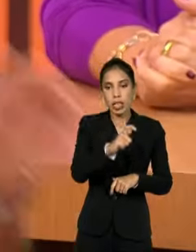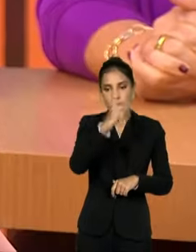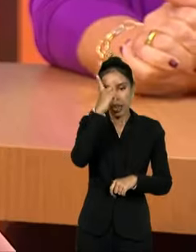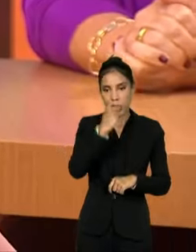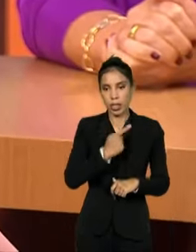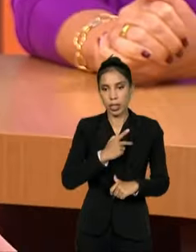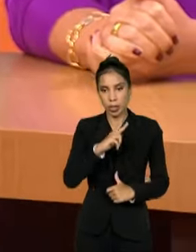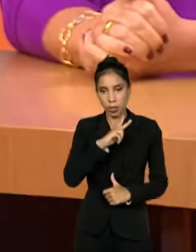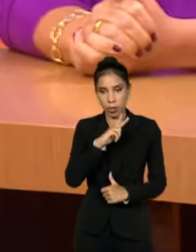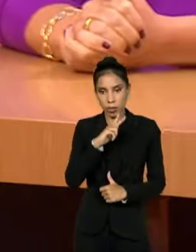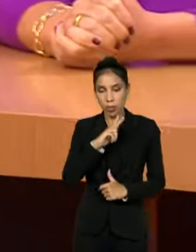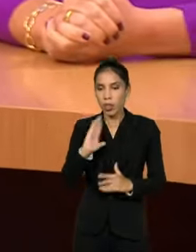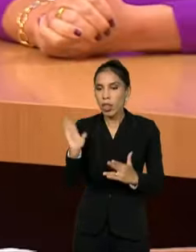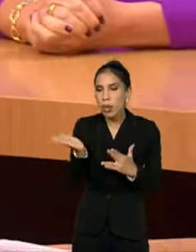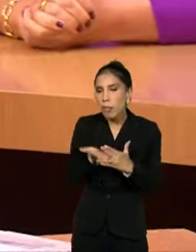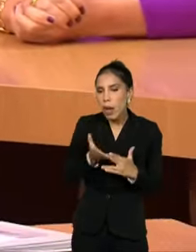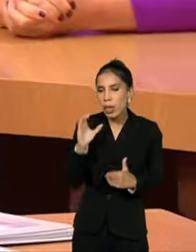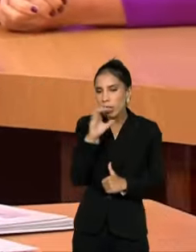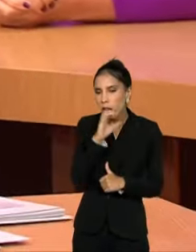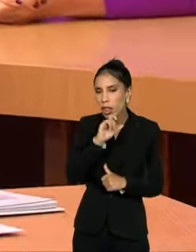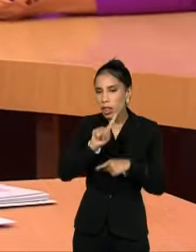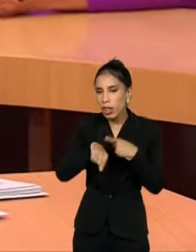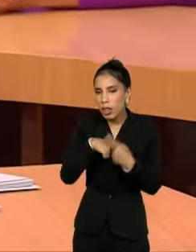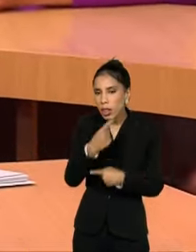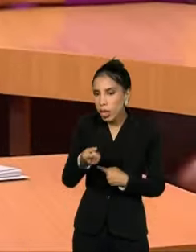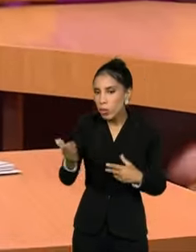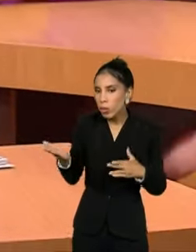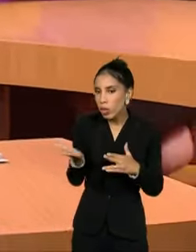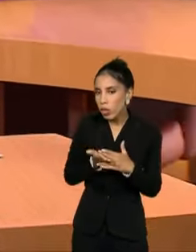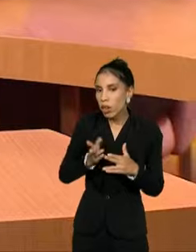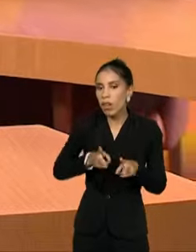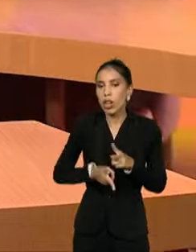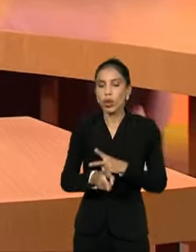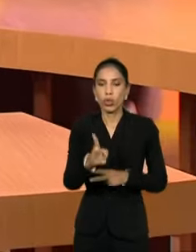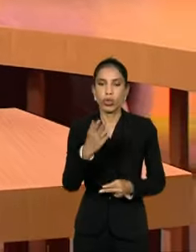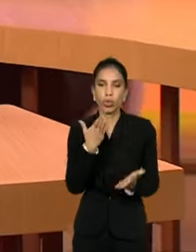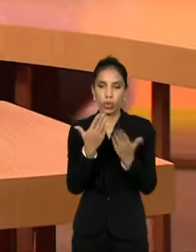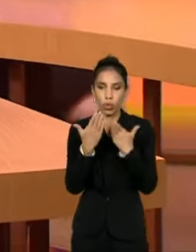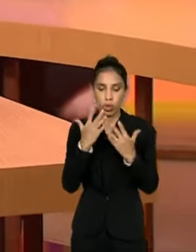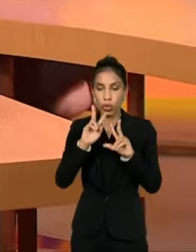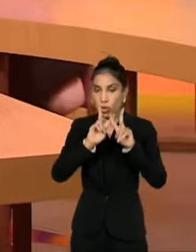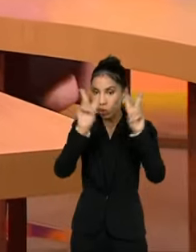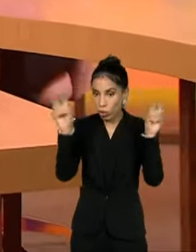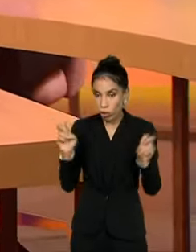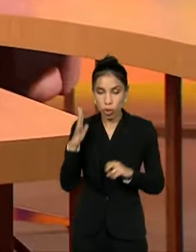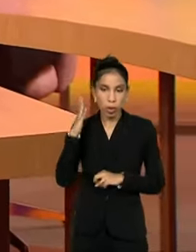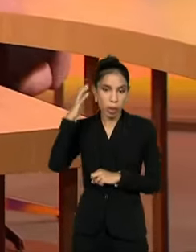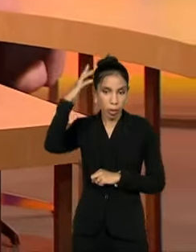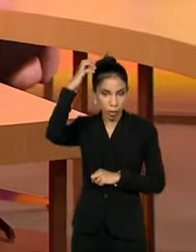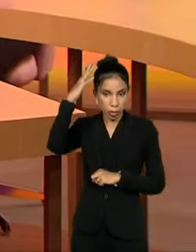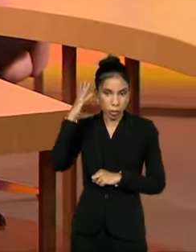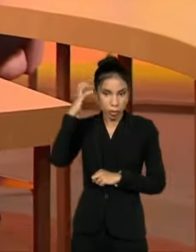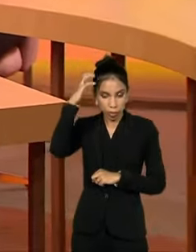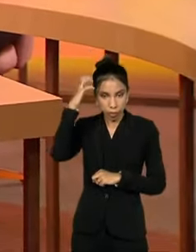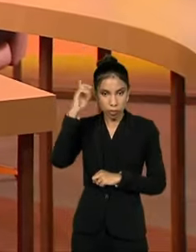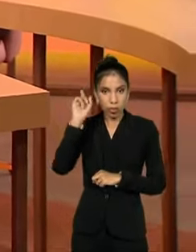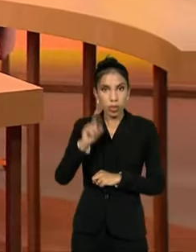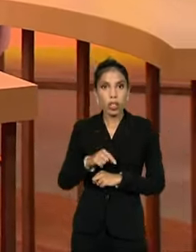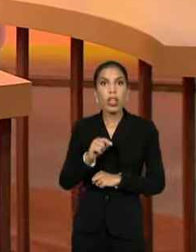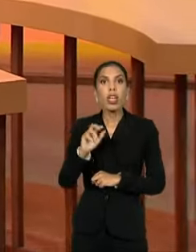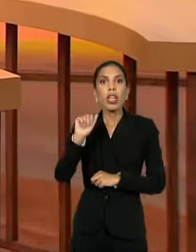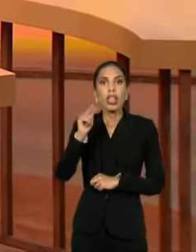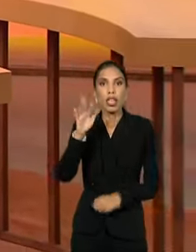fazer uma pequena pausa, rapidinho, e a gente, depois do intervalo, a gente vai continuar nossa conversa sobre o desfecho do caso Marielle Franco e Anderson Gomes.